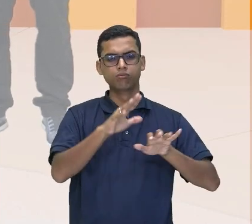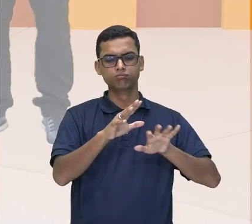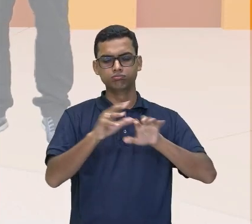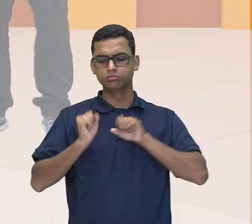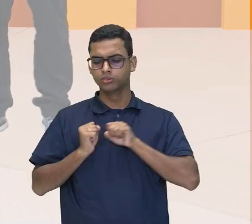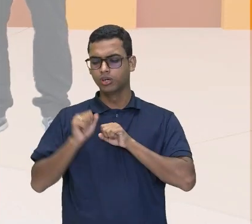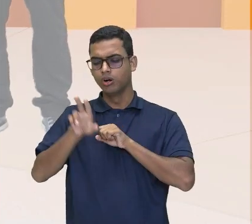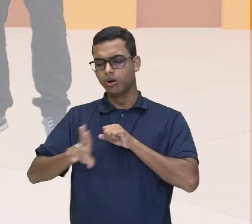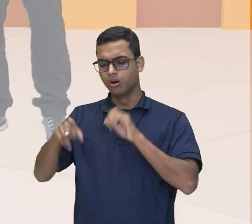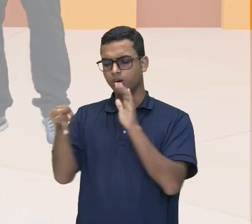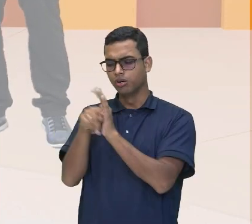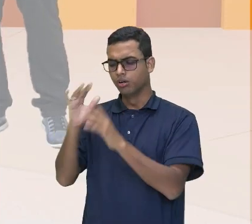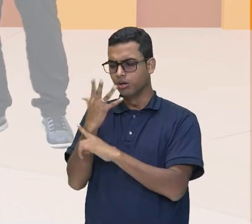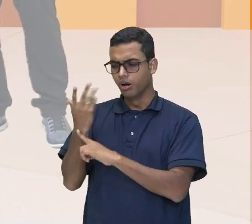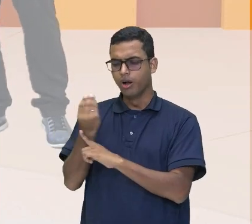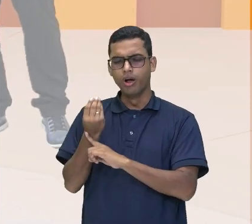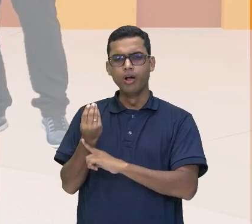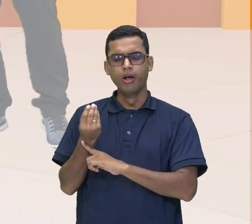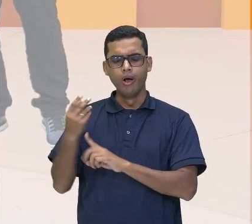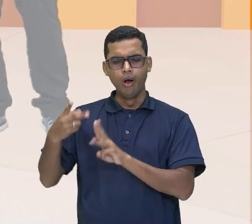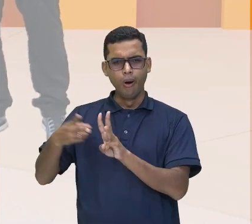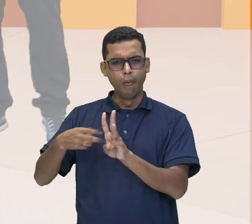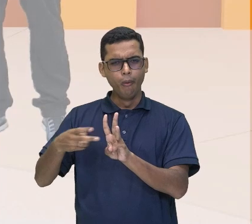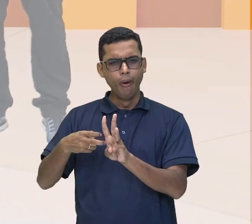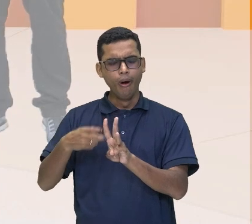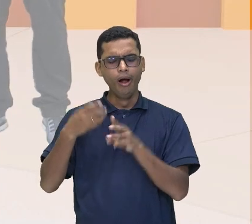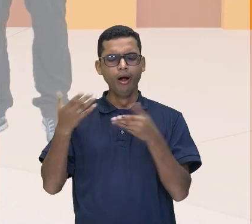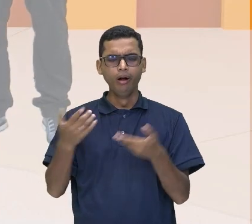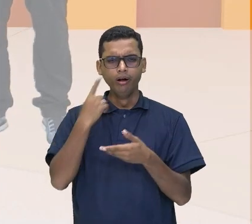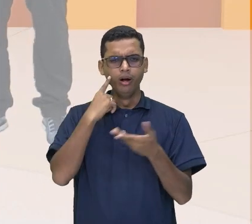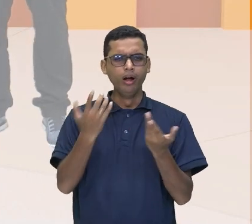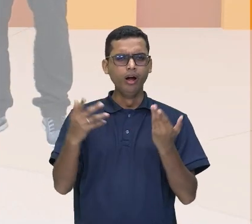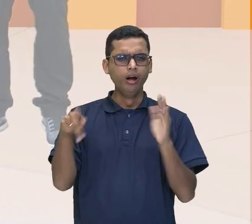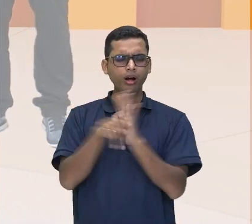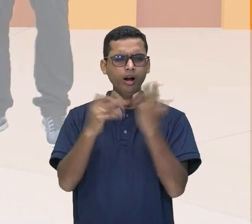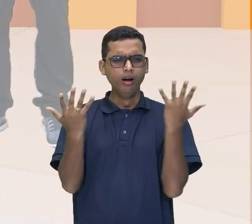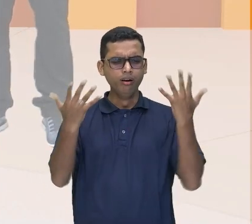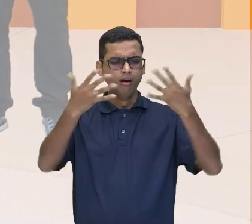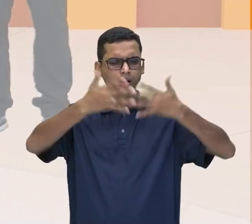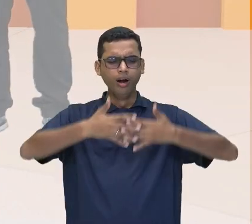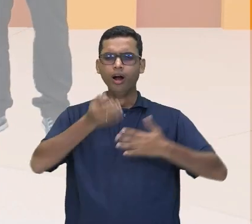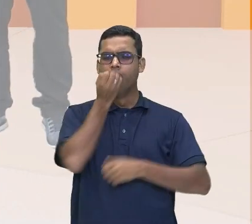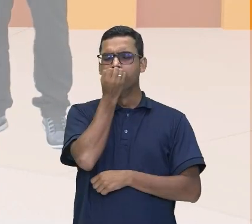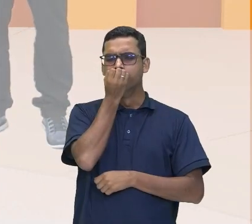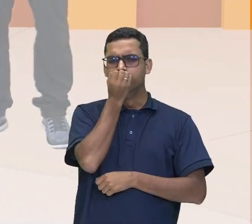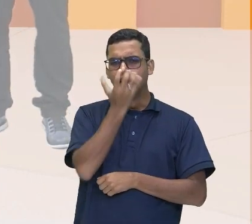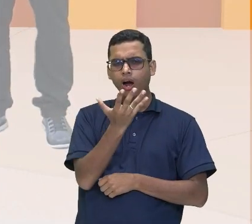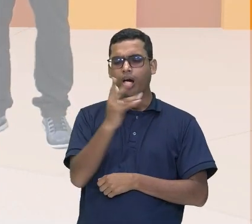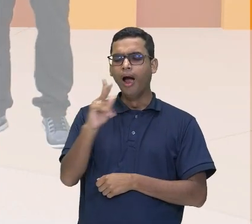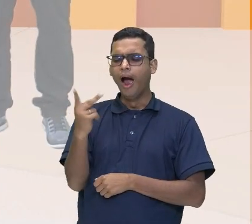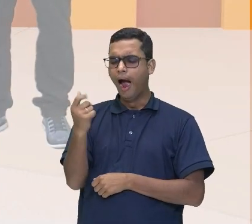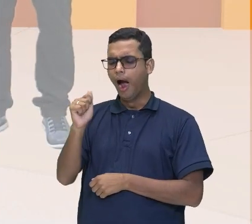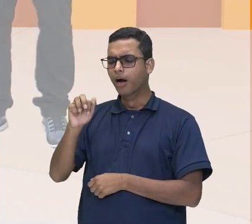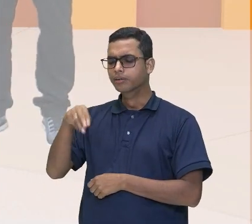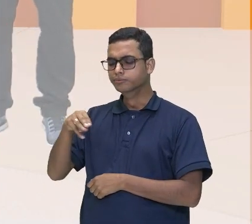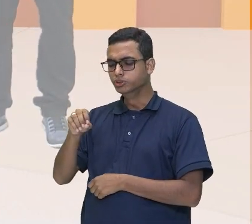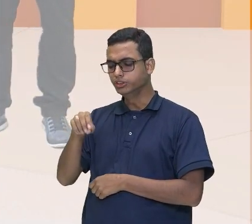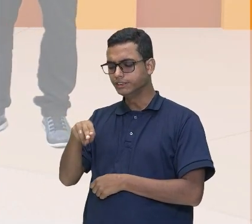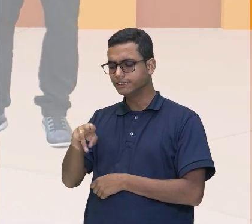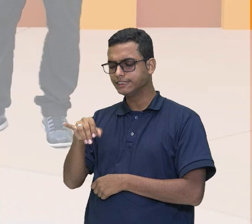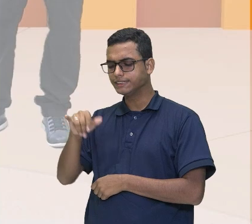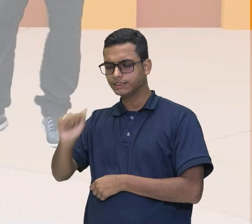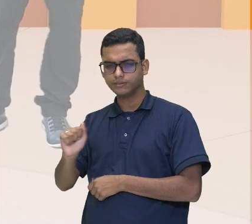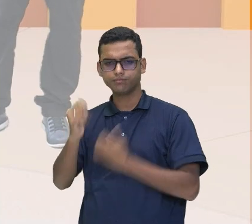a estética vai refletir o que aqui? Essa harmonia com a natureza. E vejam bem, a palavra harmonia aqui é de propósito,